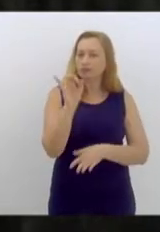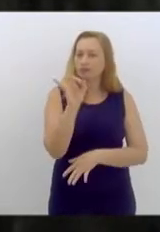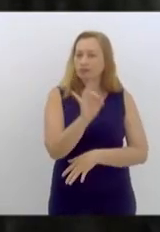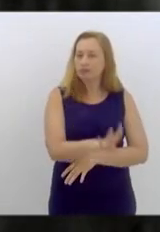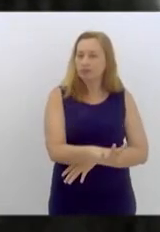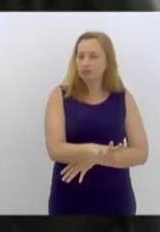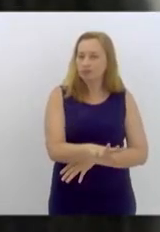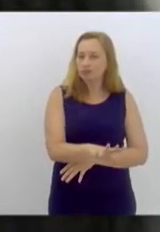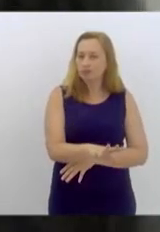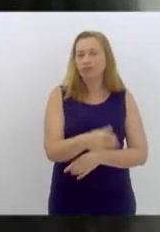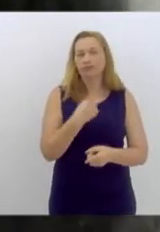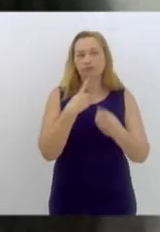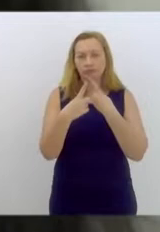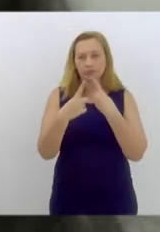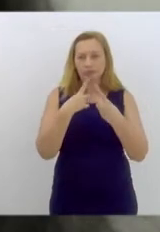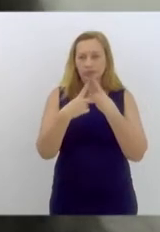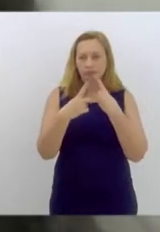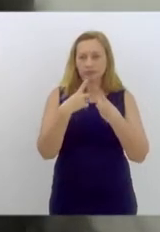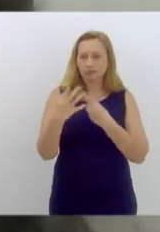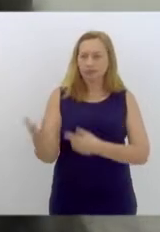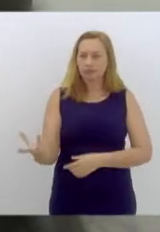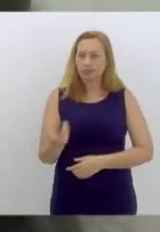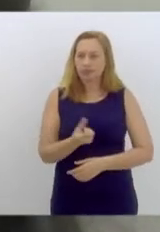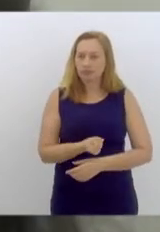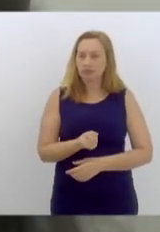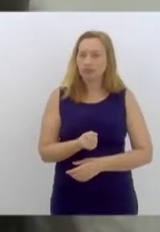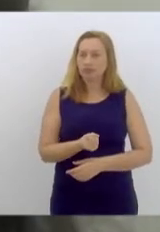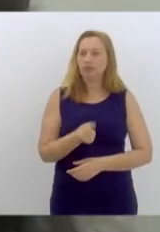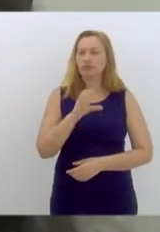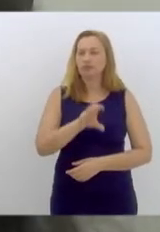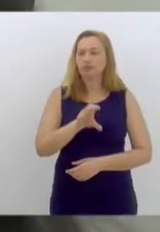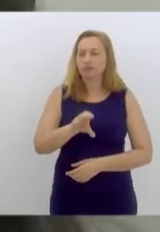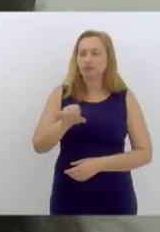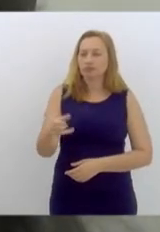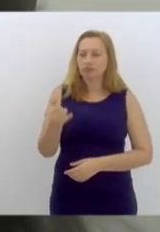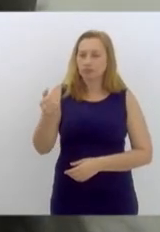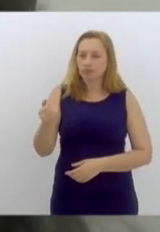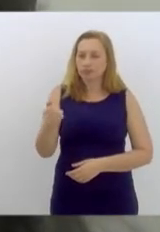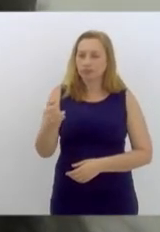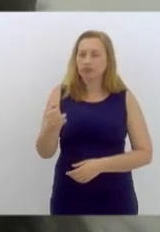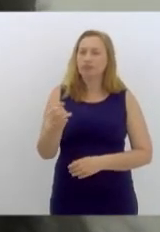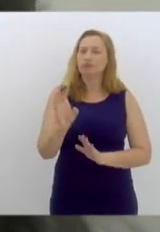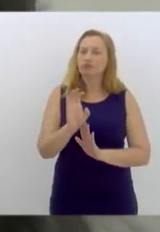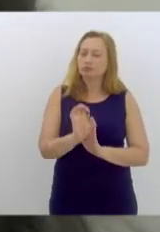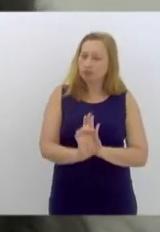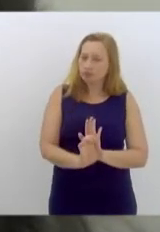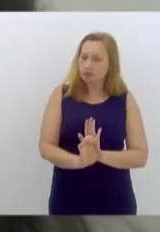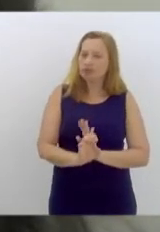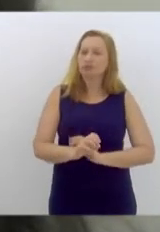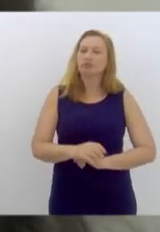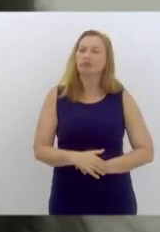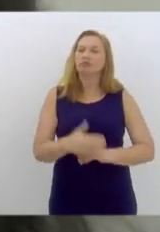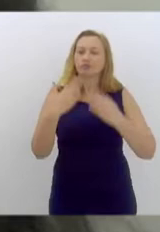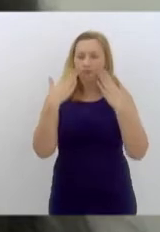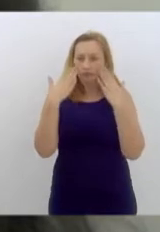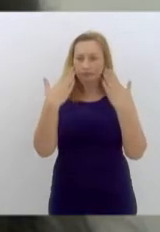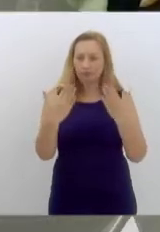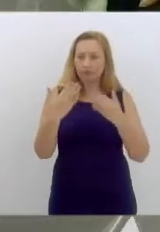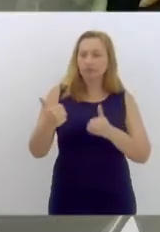última discussão. Recebeu o parecer da CCJ sobre as emendas,